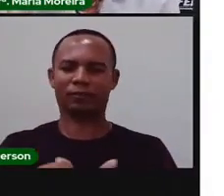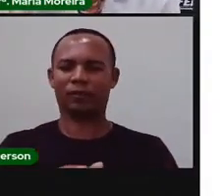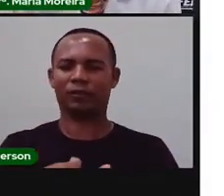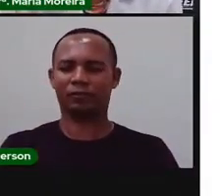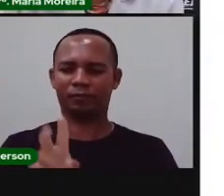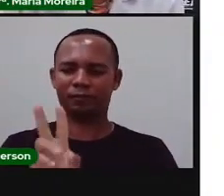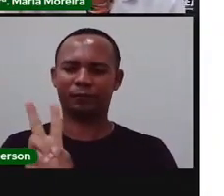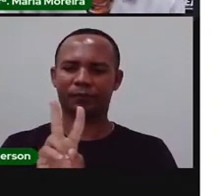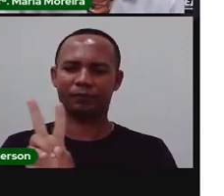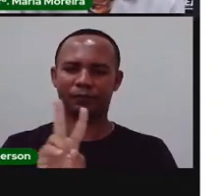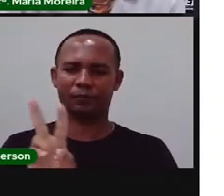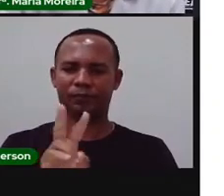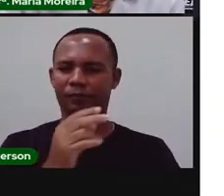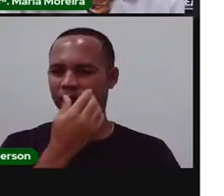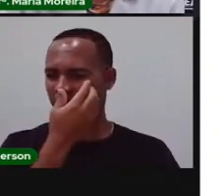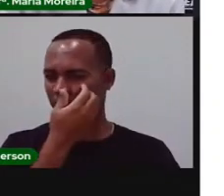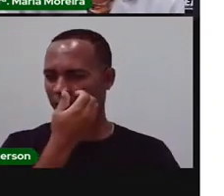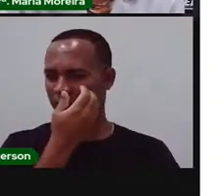assistir então ao vídeo.